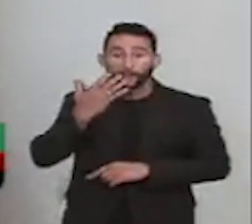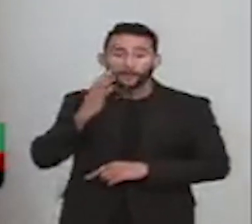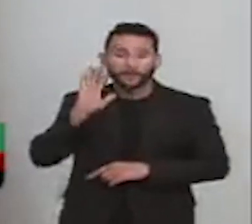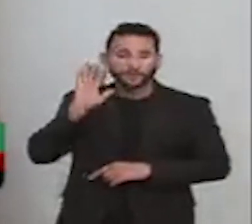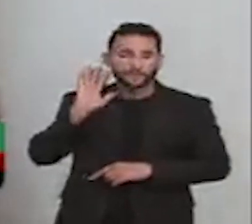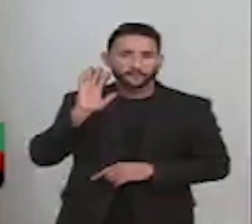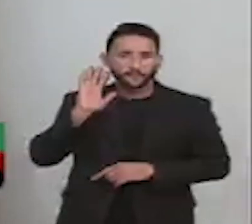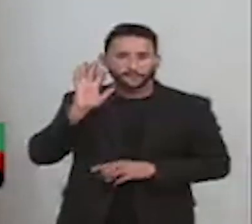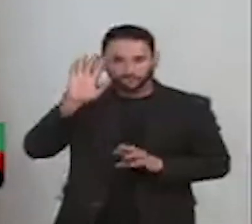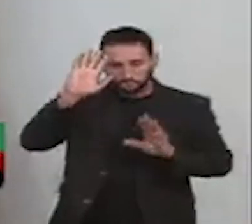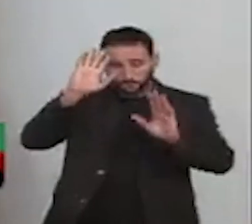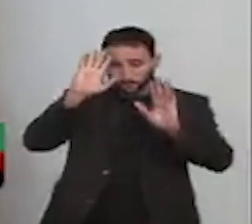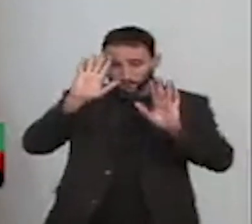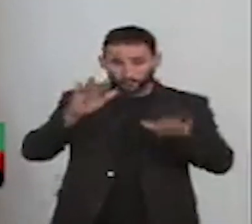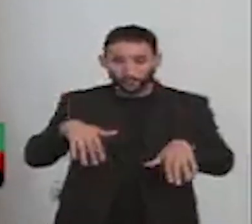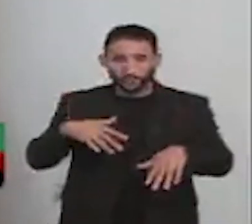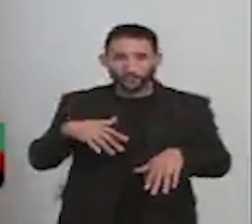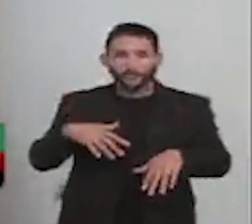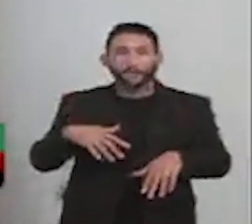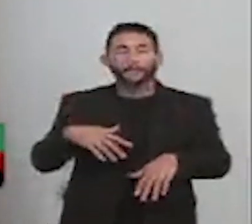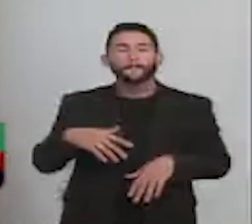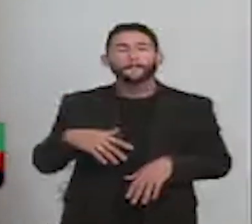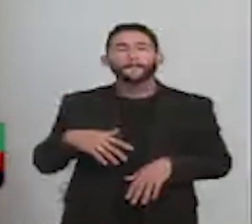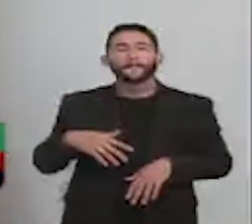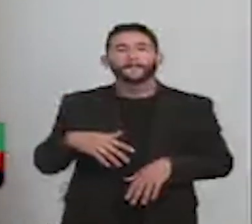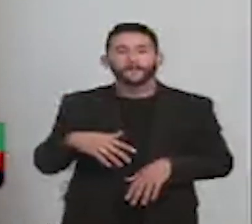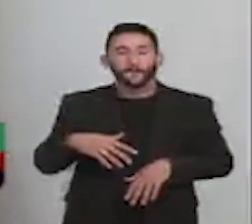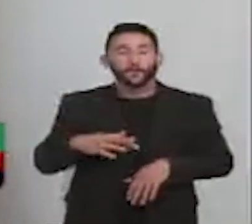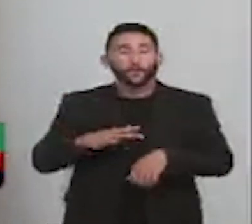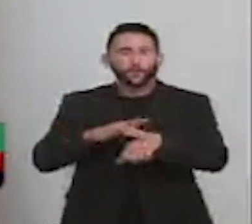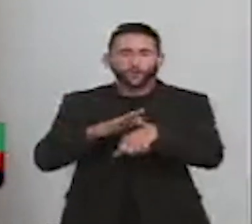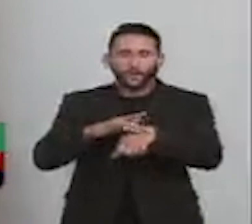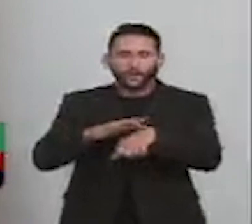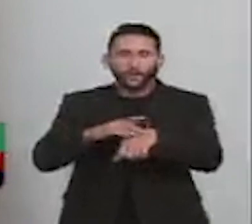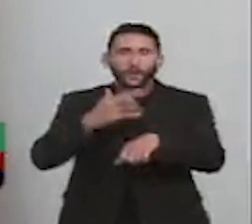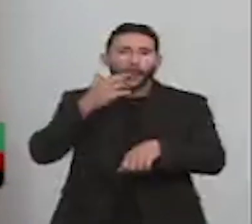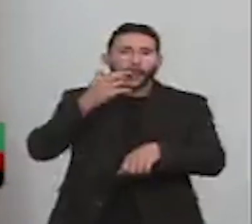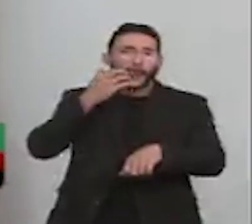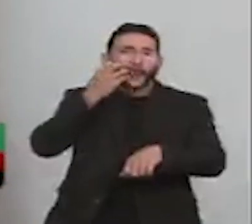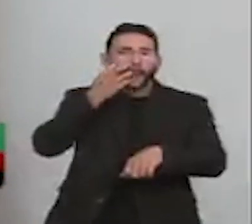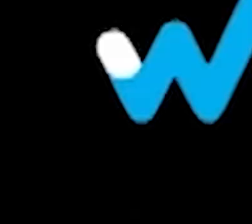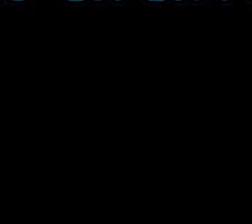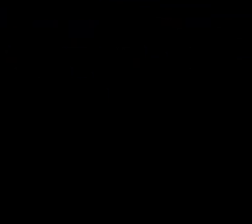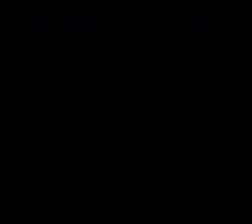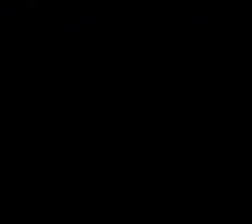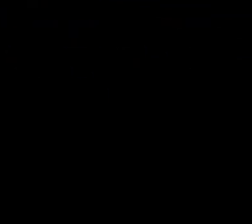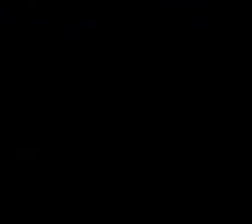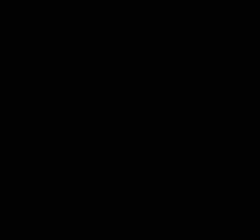Sei lá. Uma praga logo aparece e coma a língua dessa peste, que daí ainda vai saber quem é ele de frente.